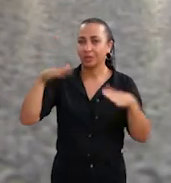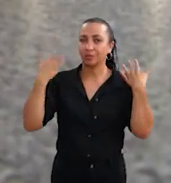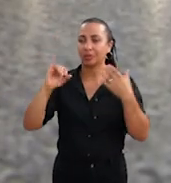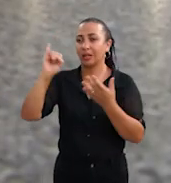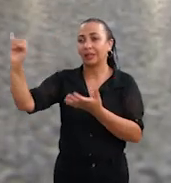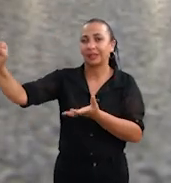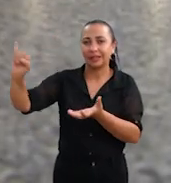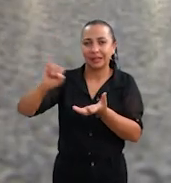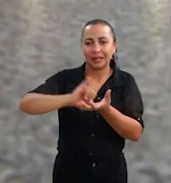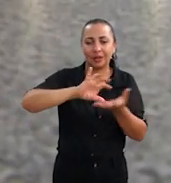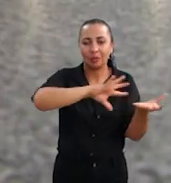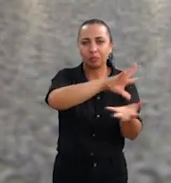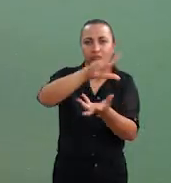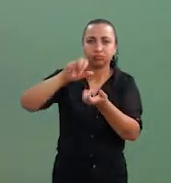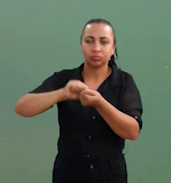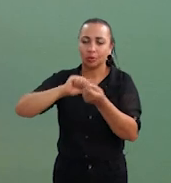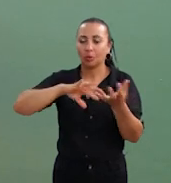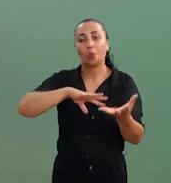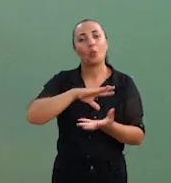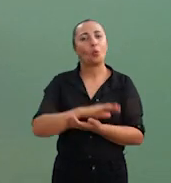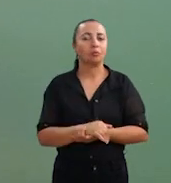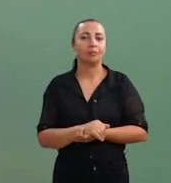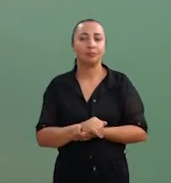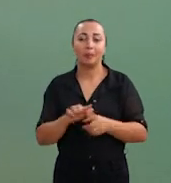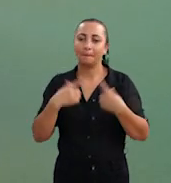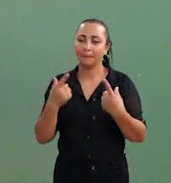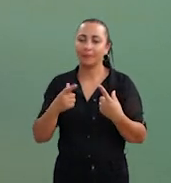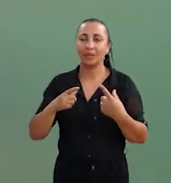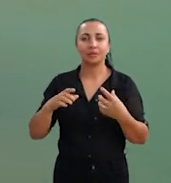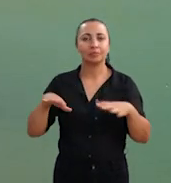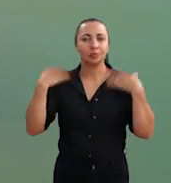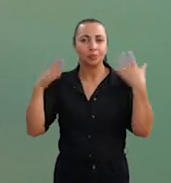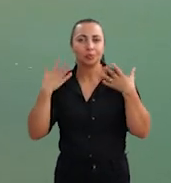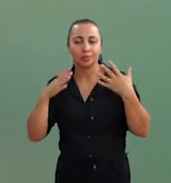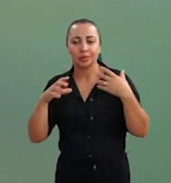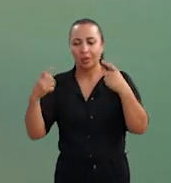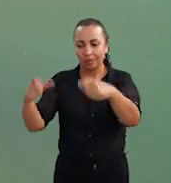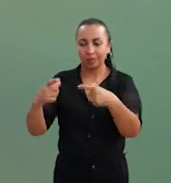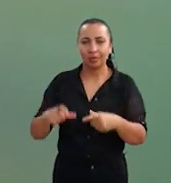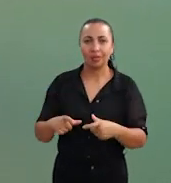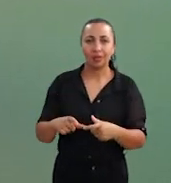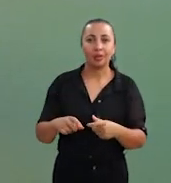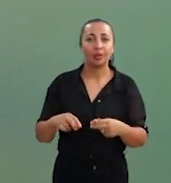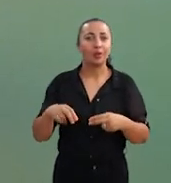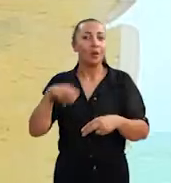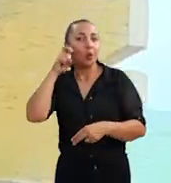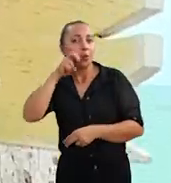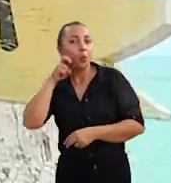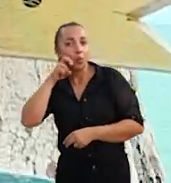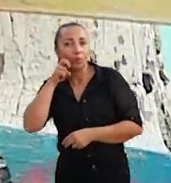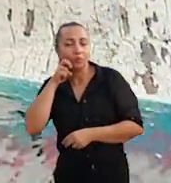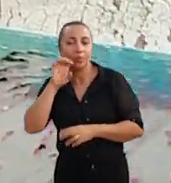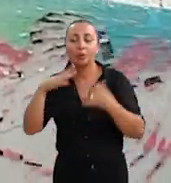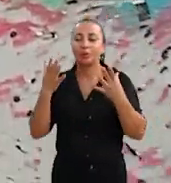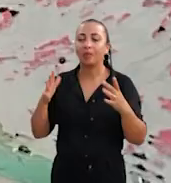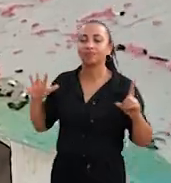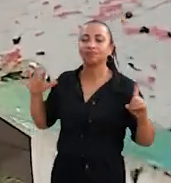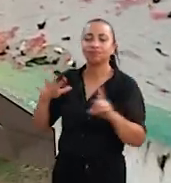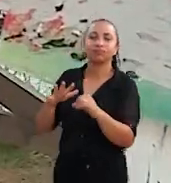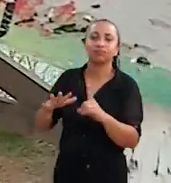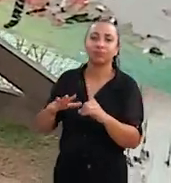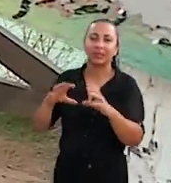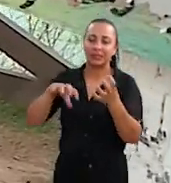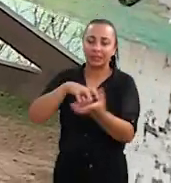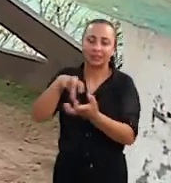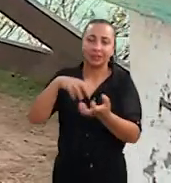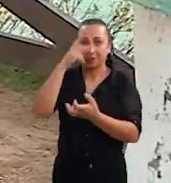turistas internacionais no mundo. Mas em se tratando do turismo local no Rio Grande do Norte, quais os impactos dessa